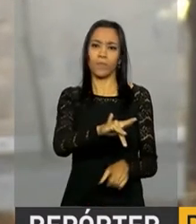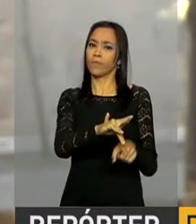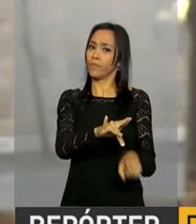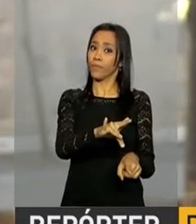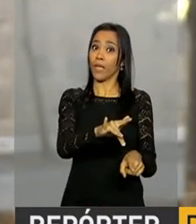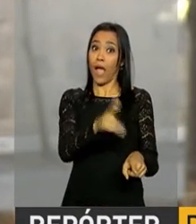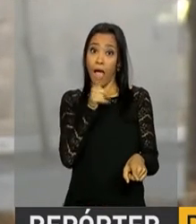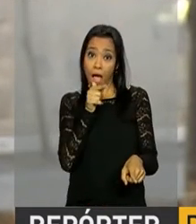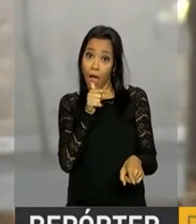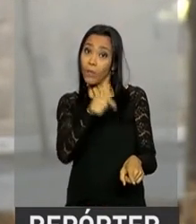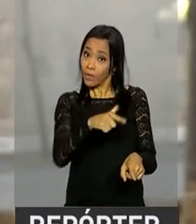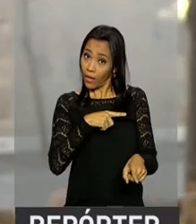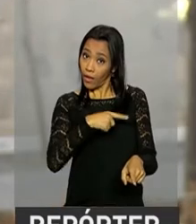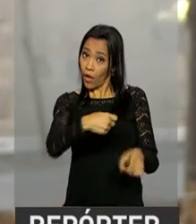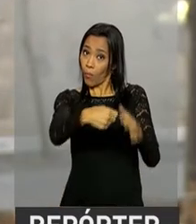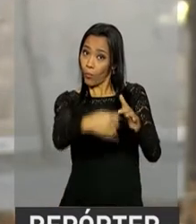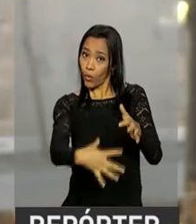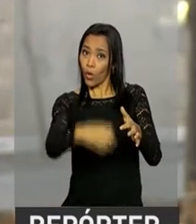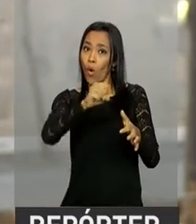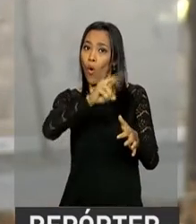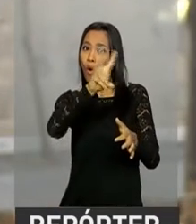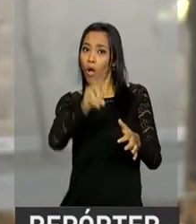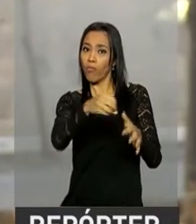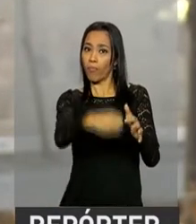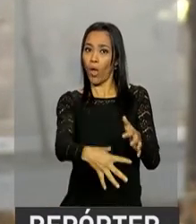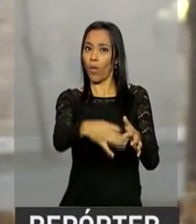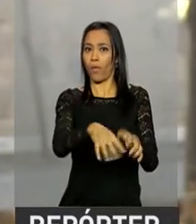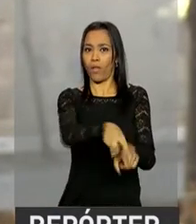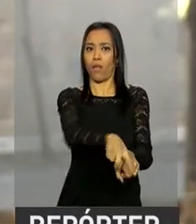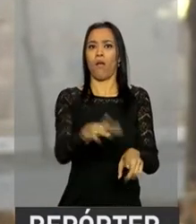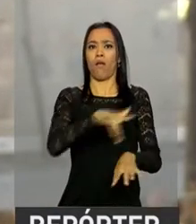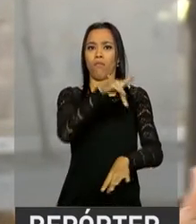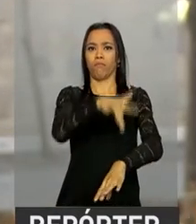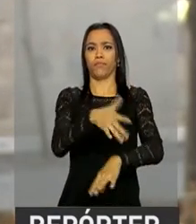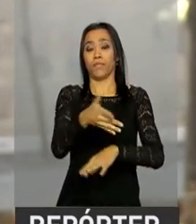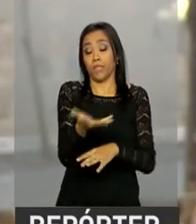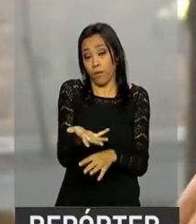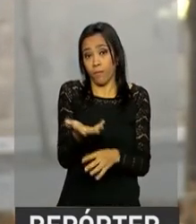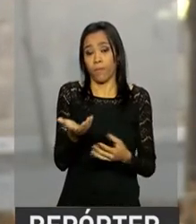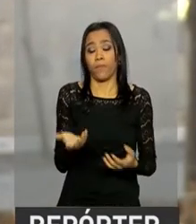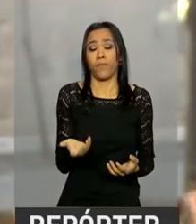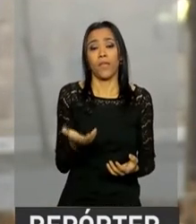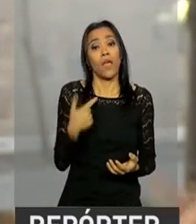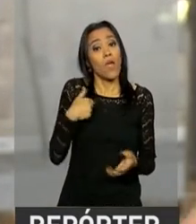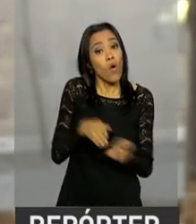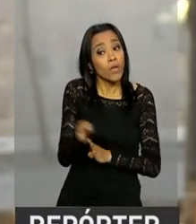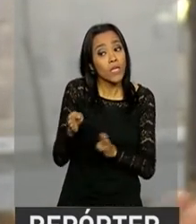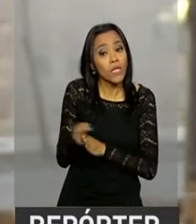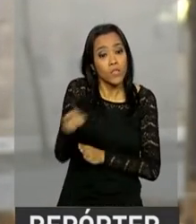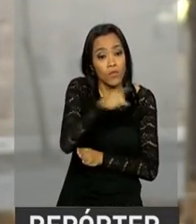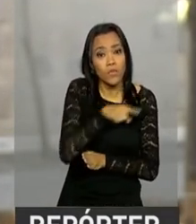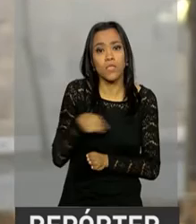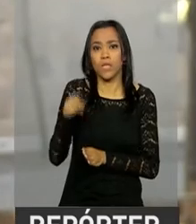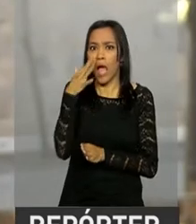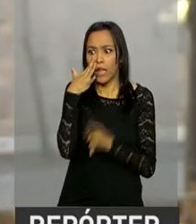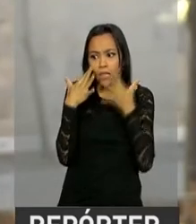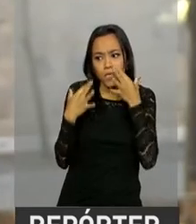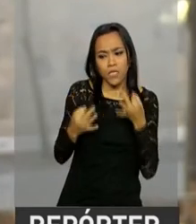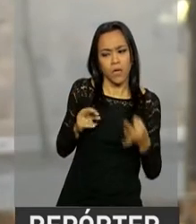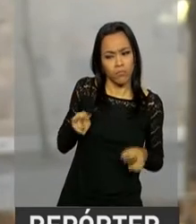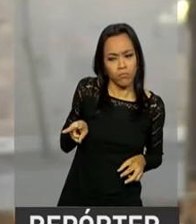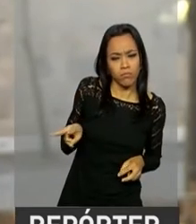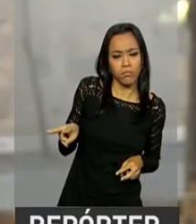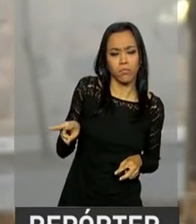de acúmulo de água é uma potencial maternidade, digamos assim, né? Então, a minha recomendação é olhar com olhos de